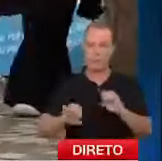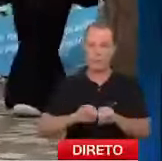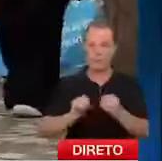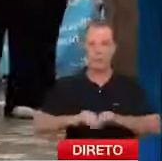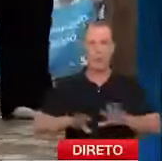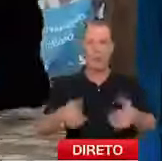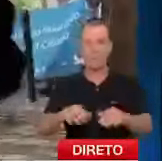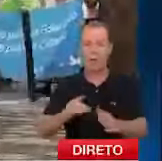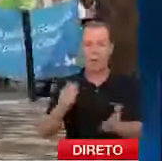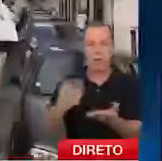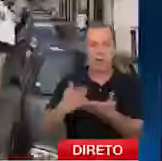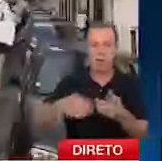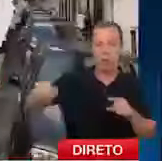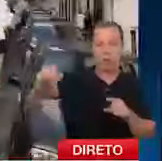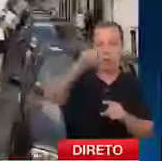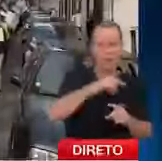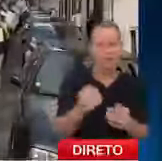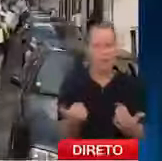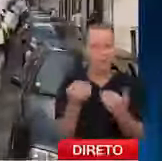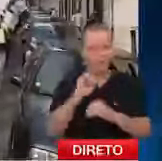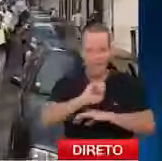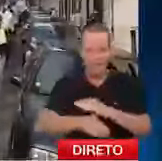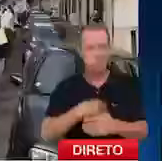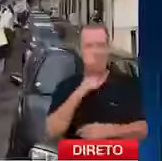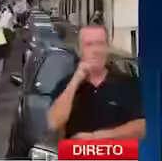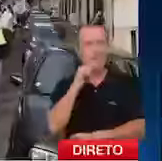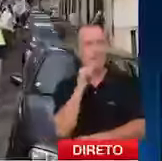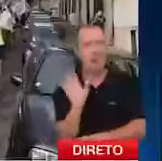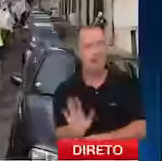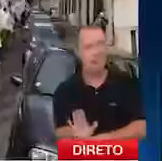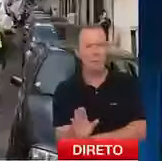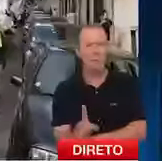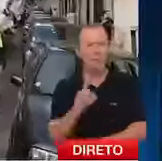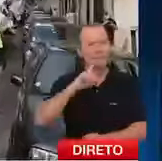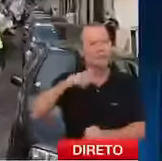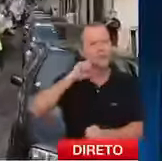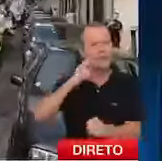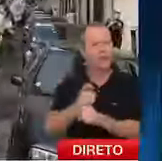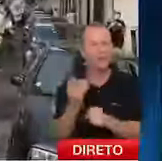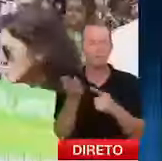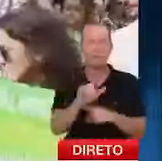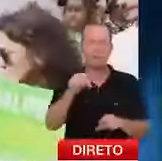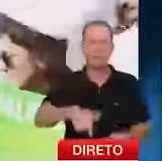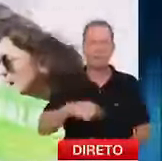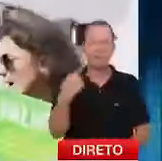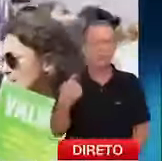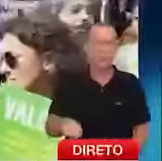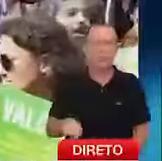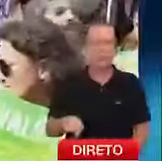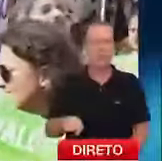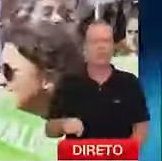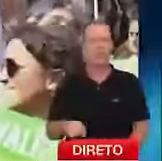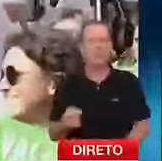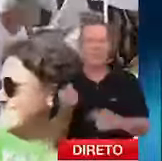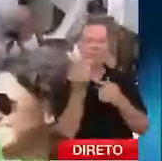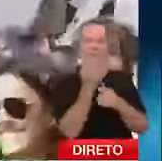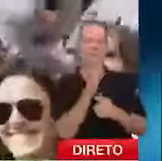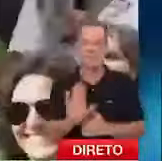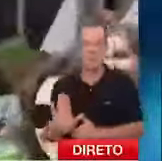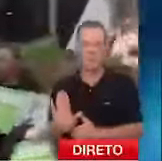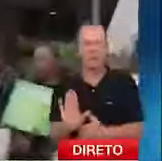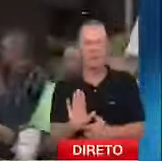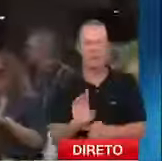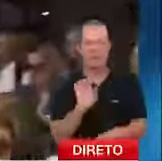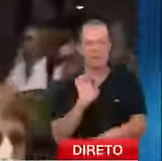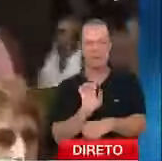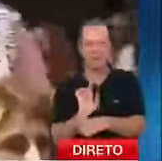nas escolas ainda não chegou Qualquer indicação portanto será necessário rever isso eu hoje por acaso até trazia aqui eh um exemplo apesar de estarmos